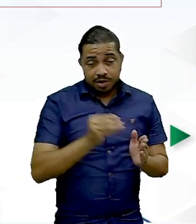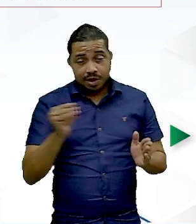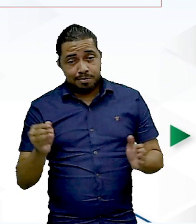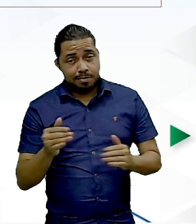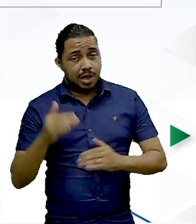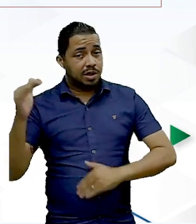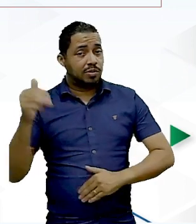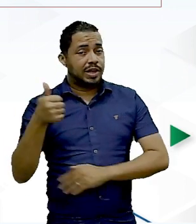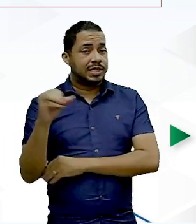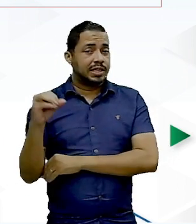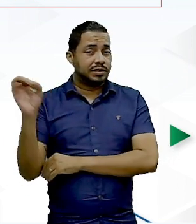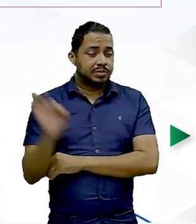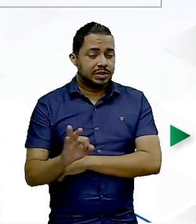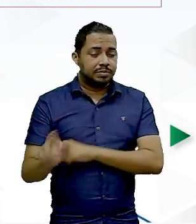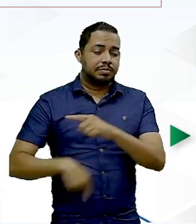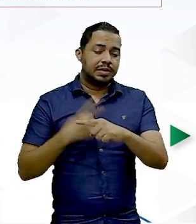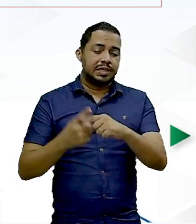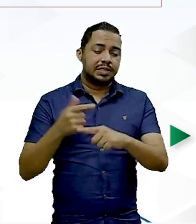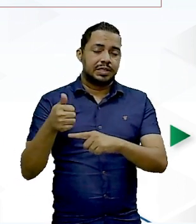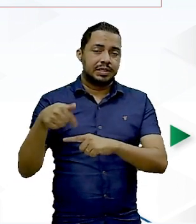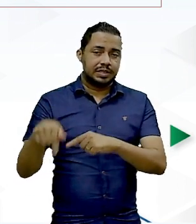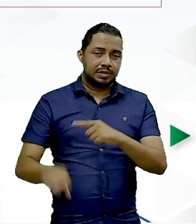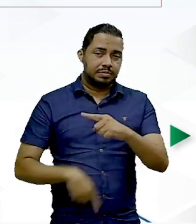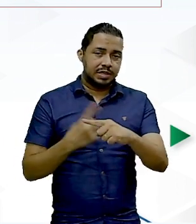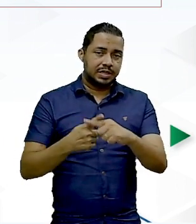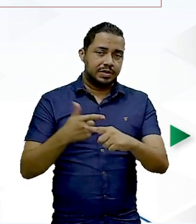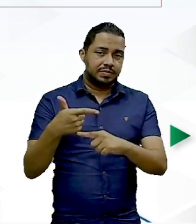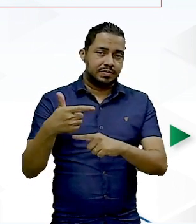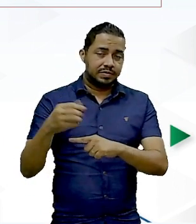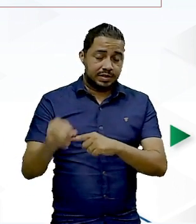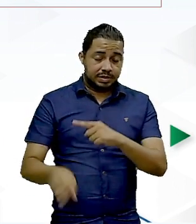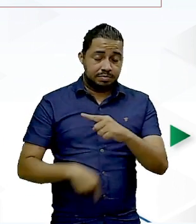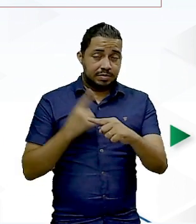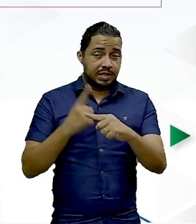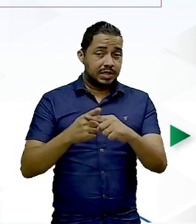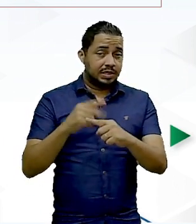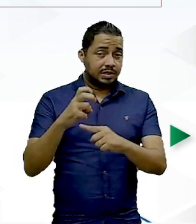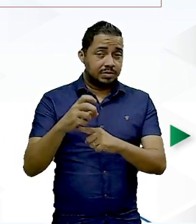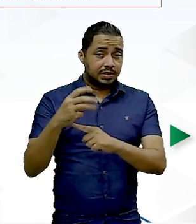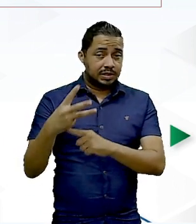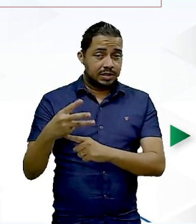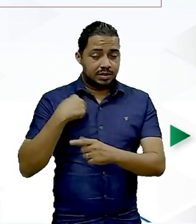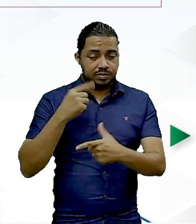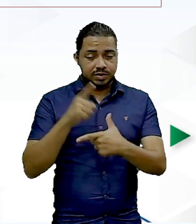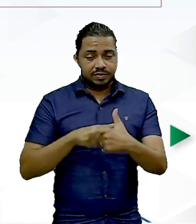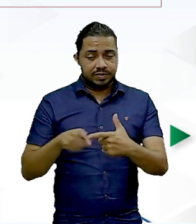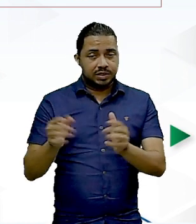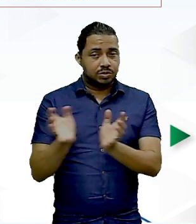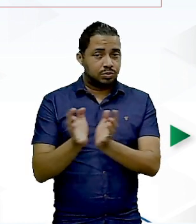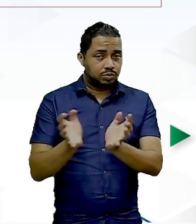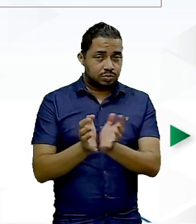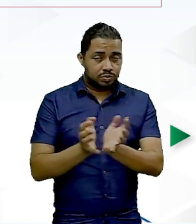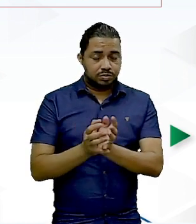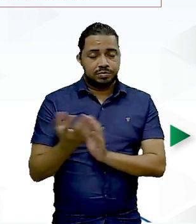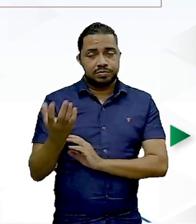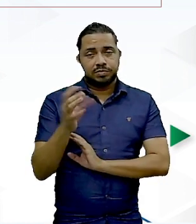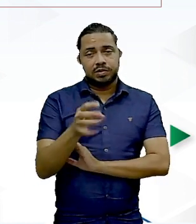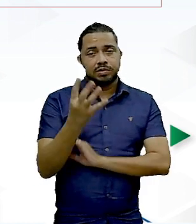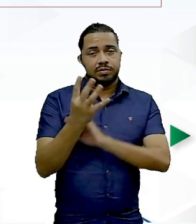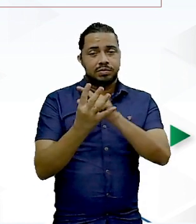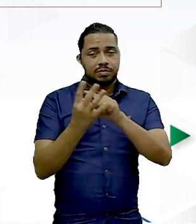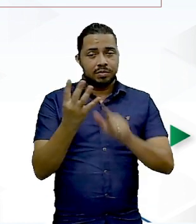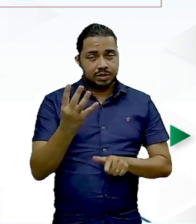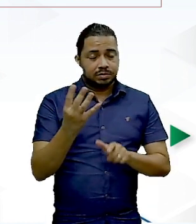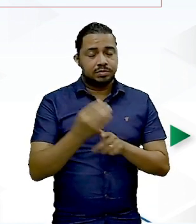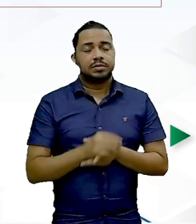10%, mais 17, mais 20, mais 53. E eu vou dividir esses grupos aí, né? Colocando eles. São 4,